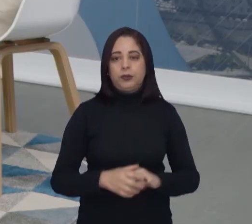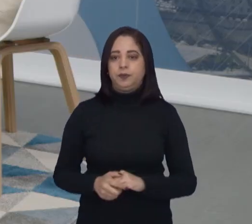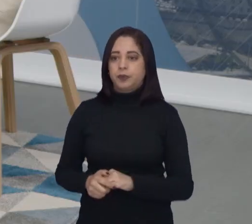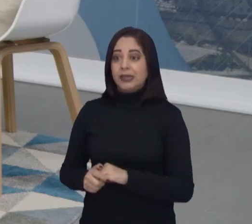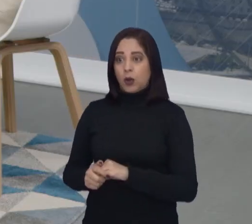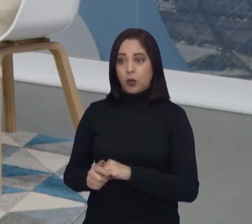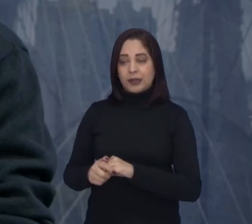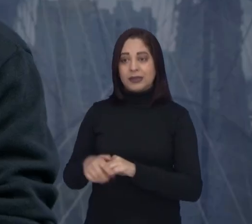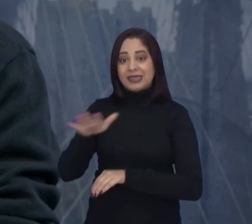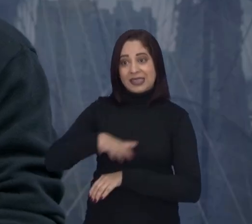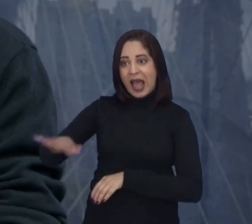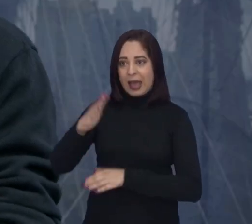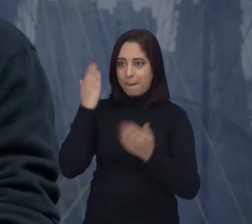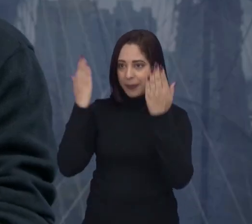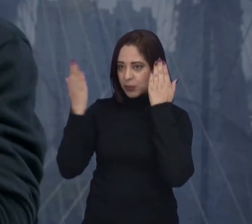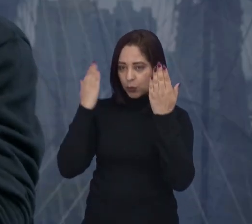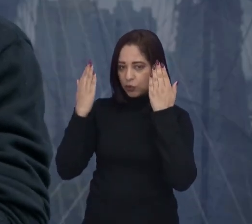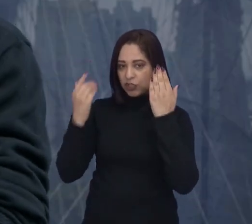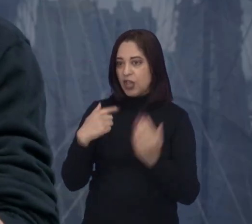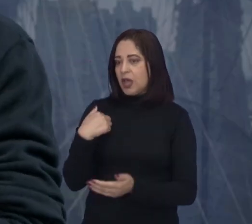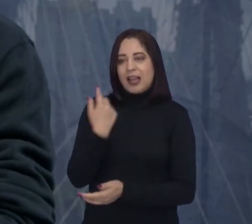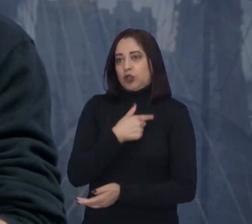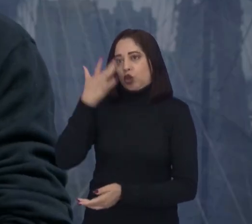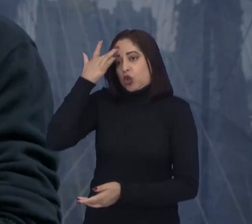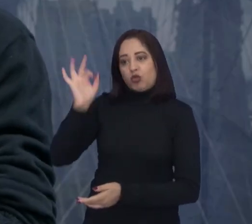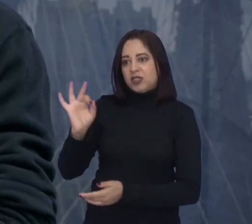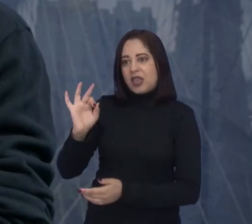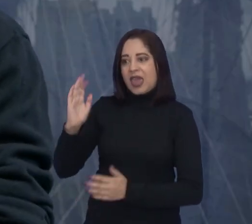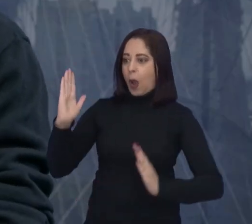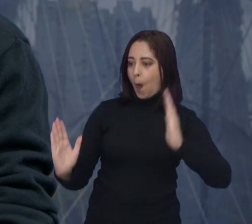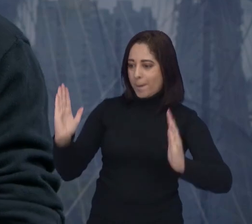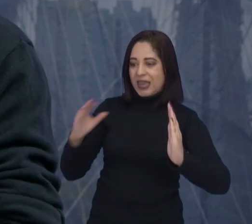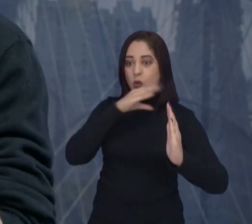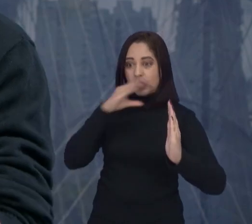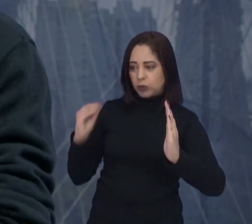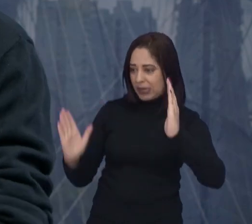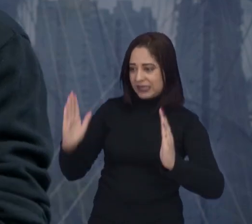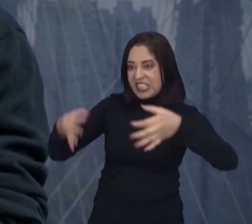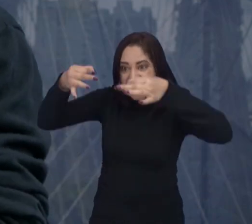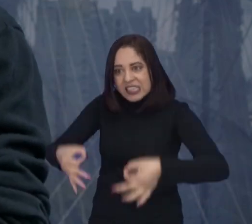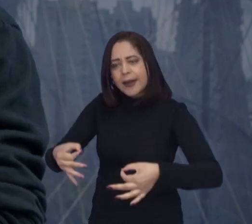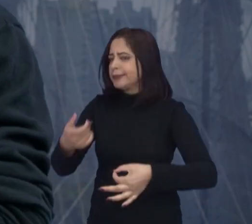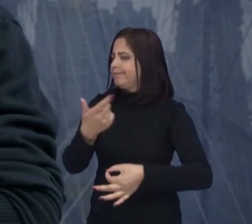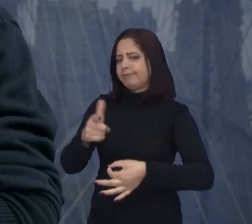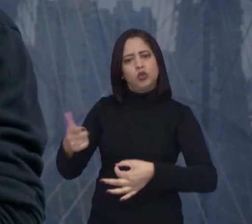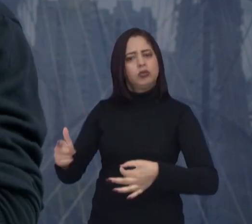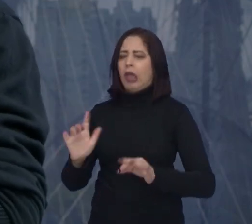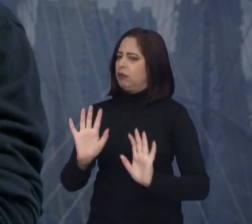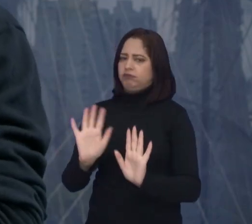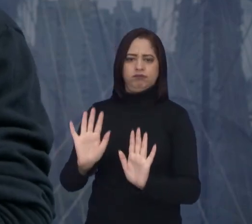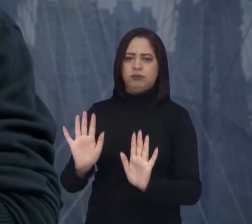área psicológica a gente realmente não tem uma definição. Isso é um tema que a gente discute, nos meus cursos e nos cursos que eu faço, não tem uma